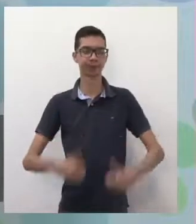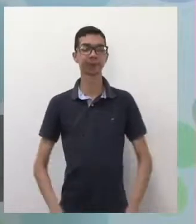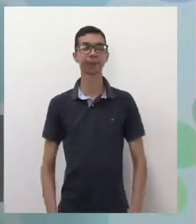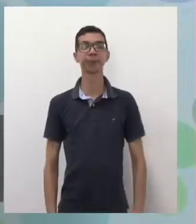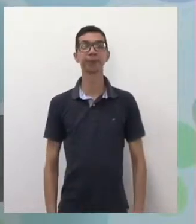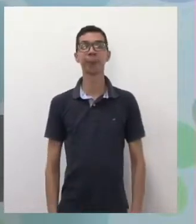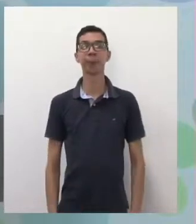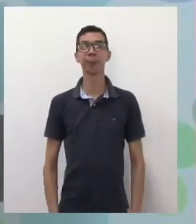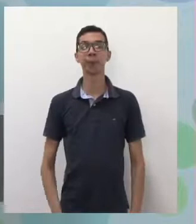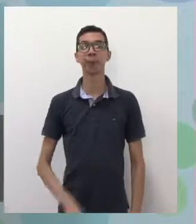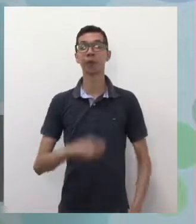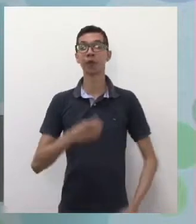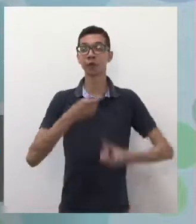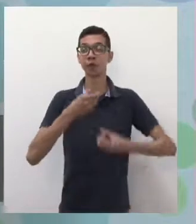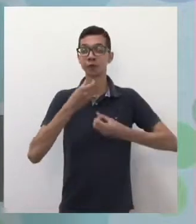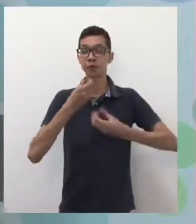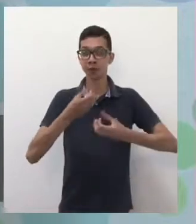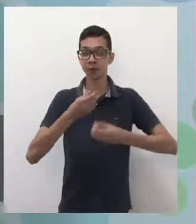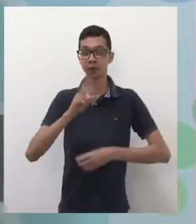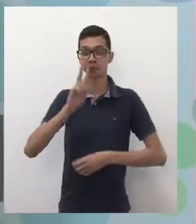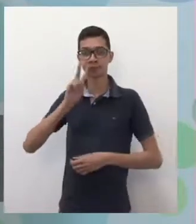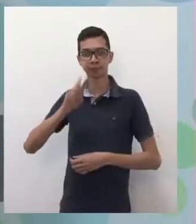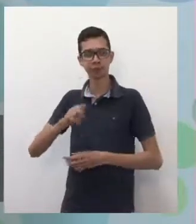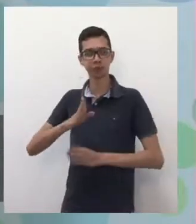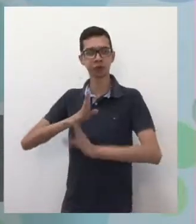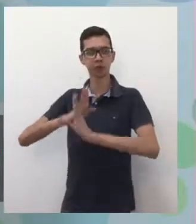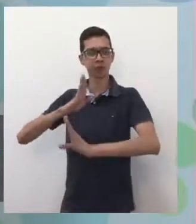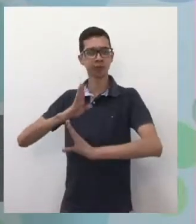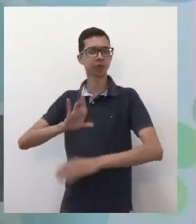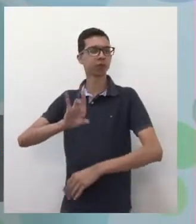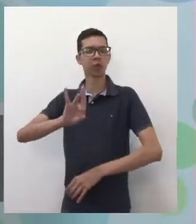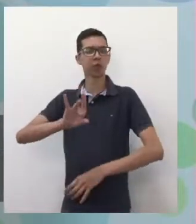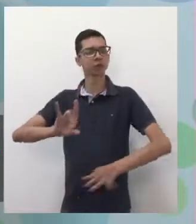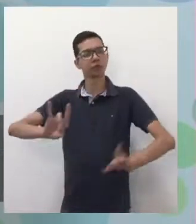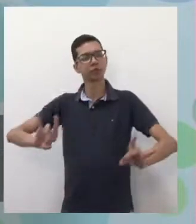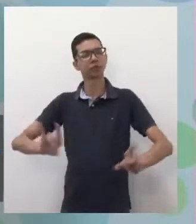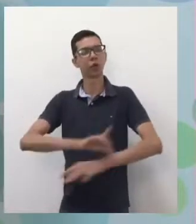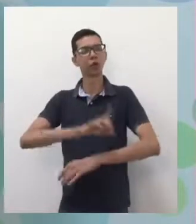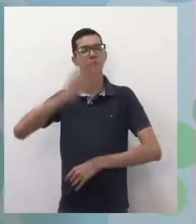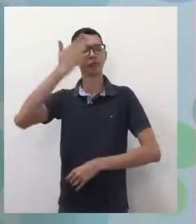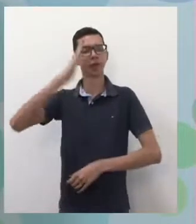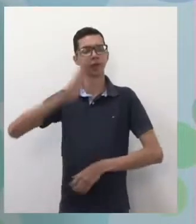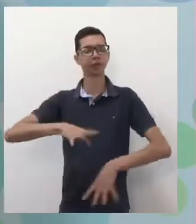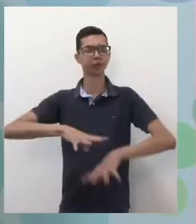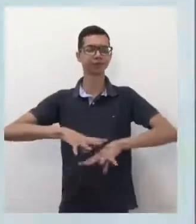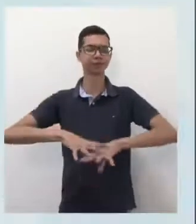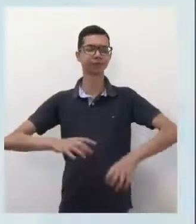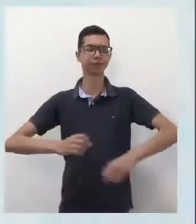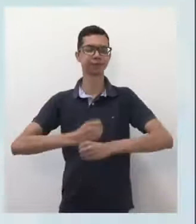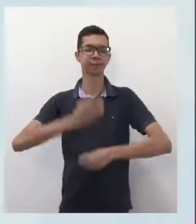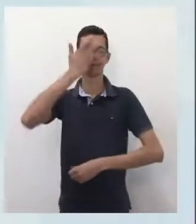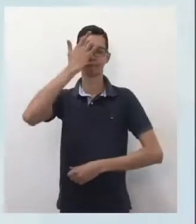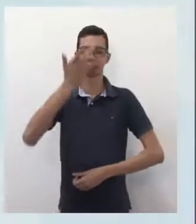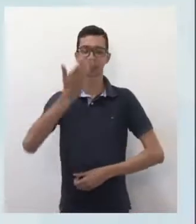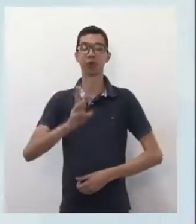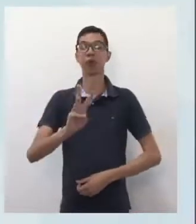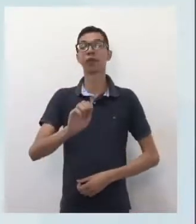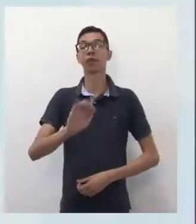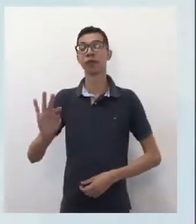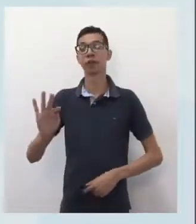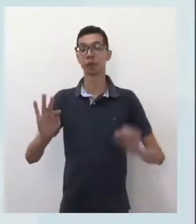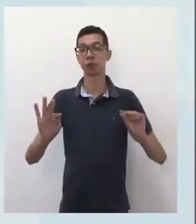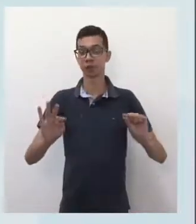localizar a informação e ali multiplicar e acabou. O watt é unidade de potência, que fique bem claro isso